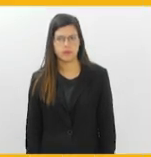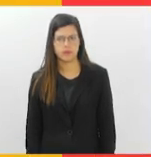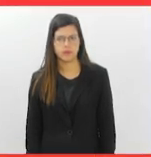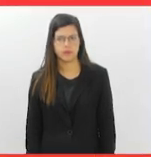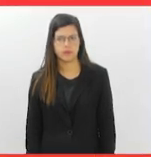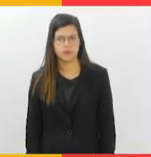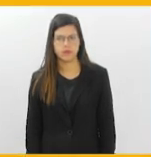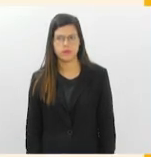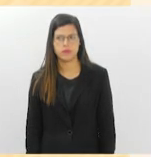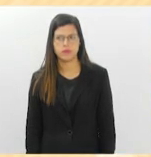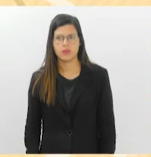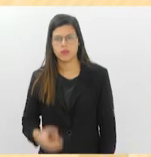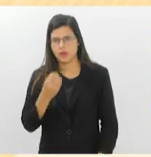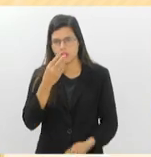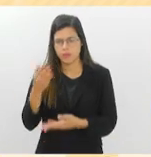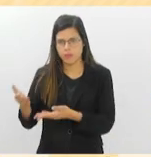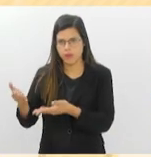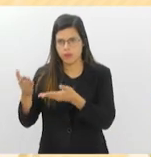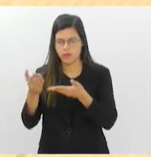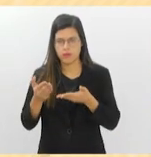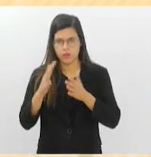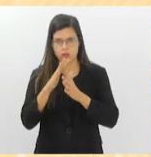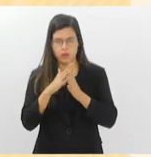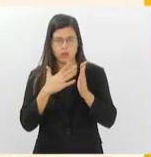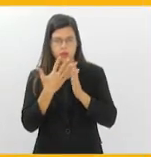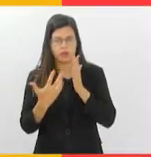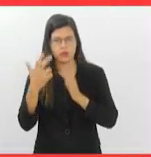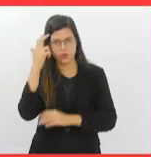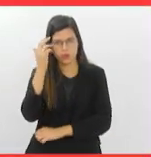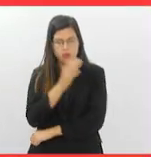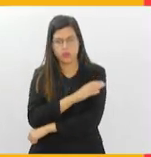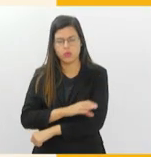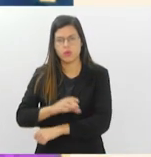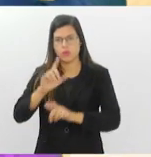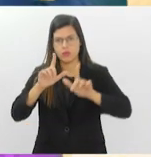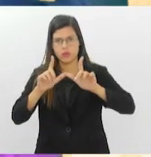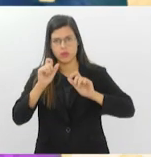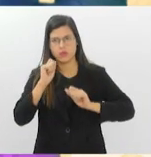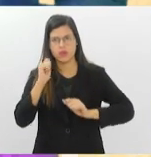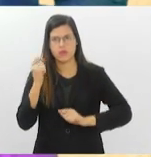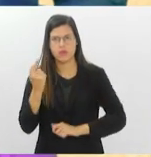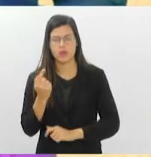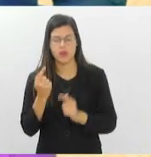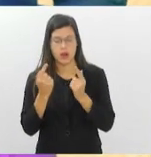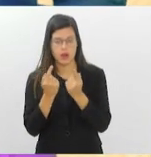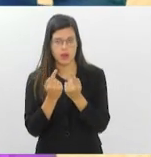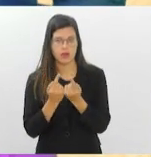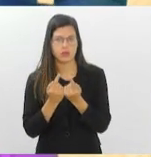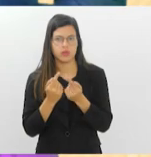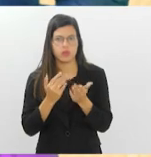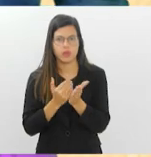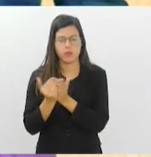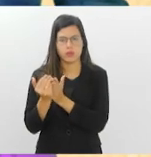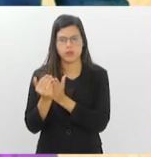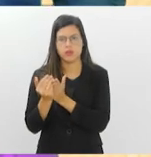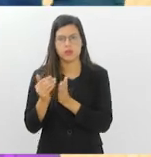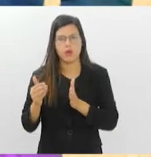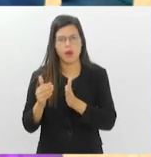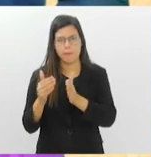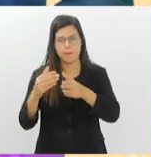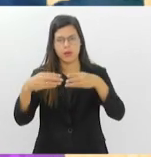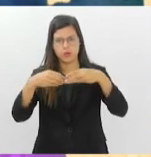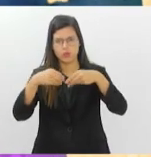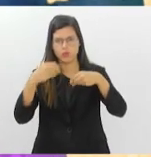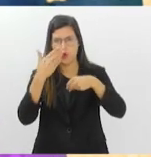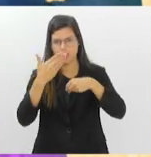Tijuca bem-vindos a mais uma agenda cultural da TV alerge abrimos essa edição com o festival caminhos do açúcar que